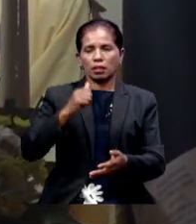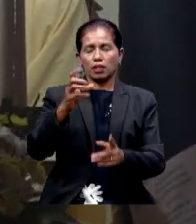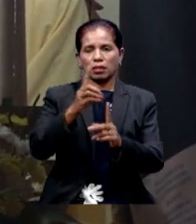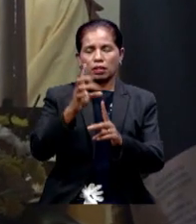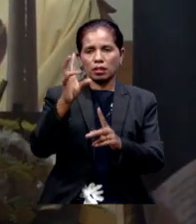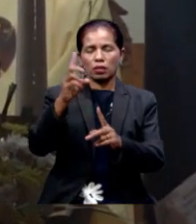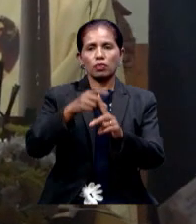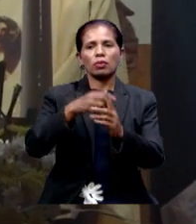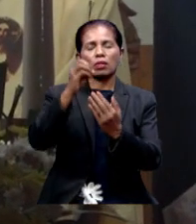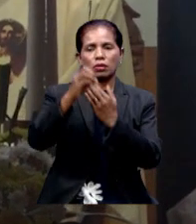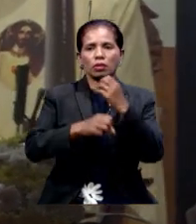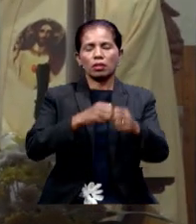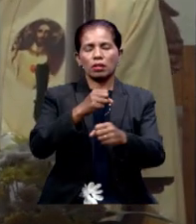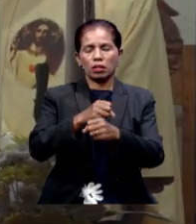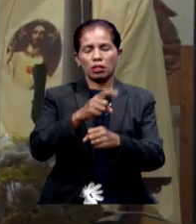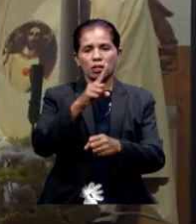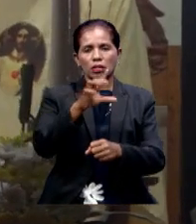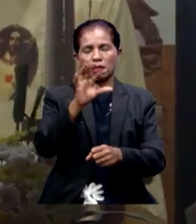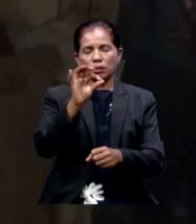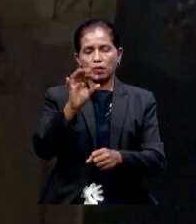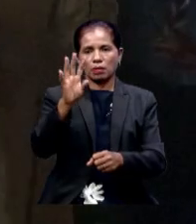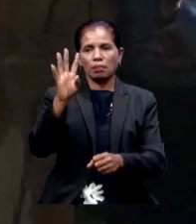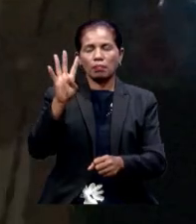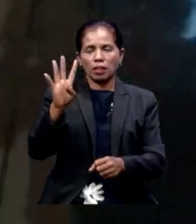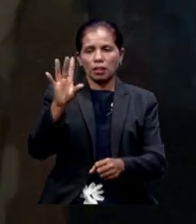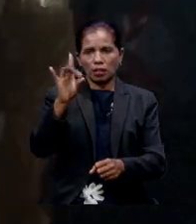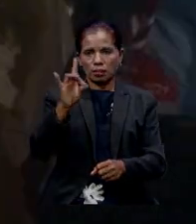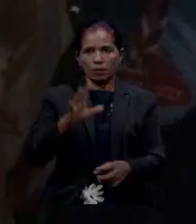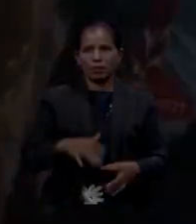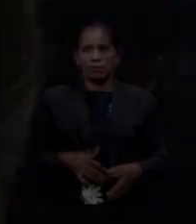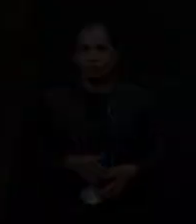Outubro, tem reunido a Tocia Ratnulorecen Ualo. Tito Silva, Ziemen.